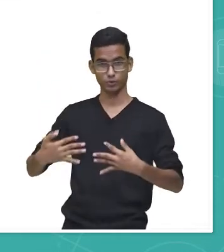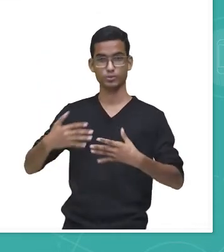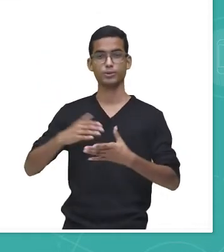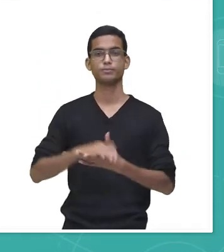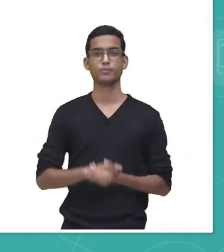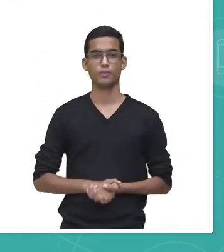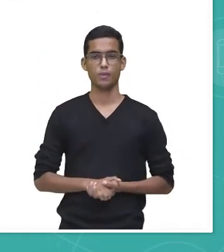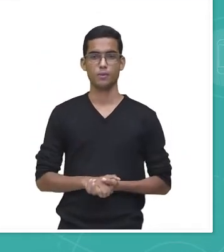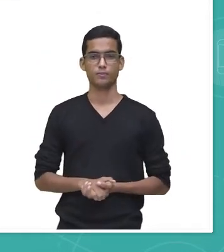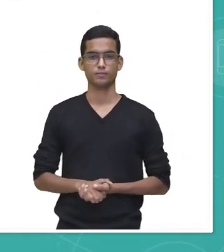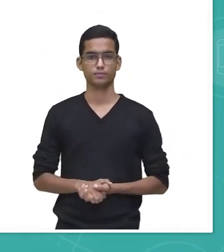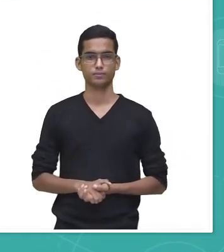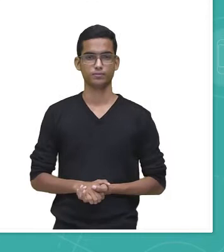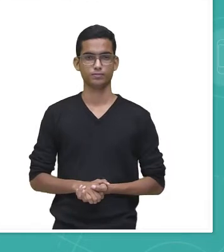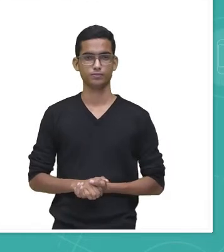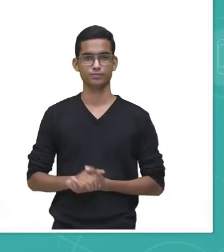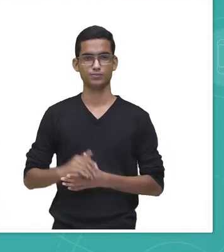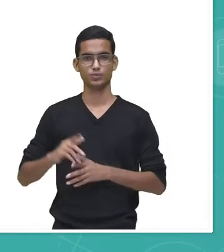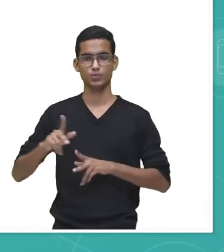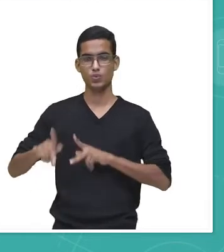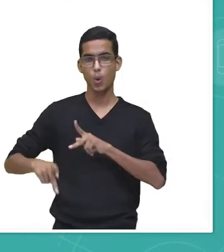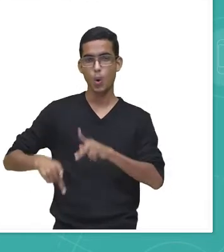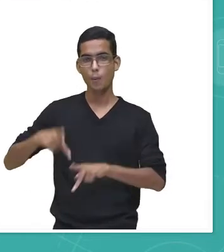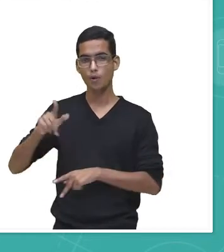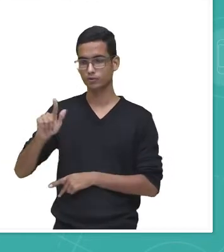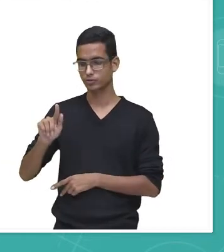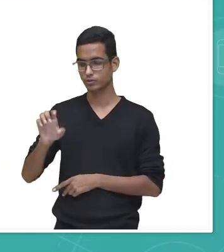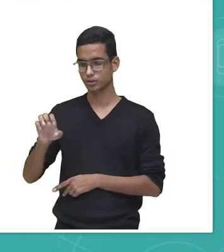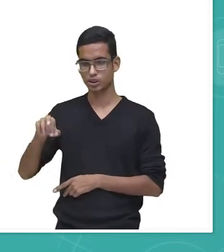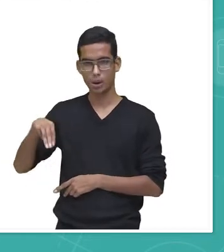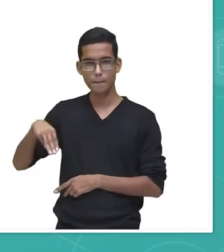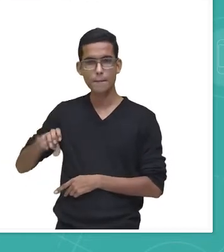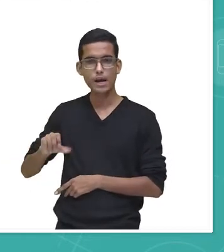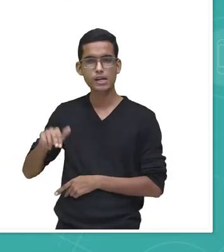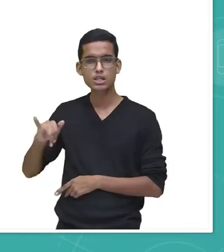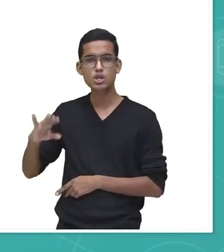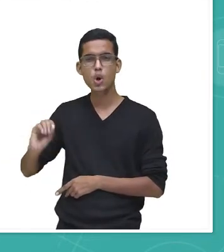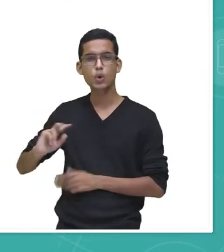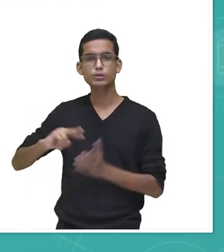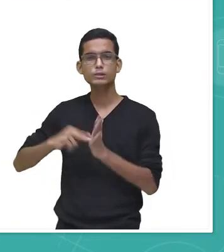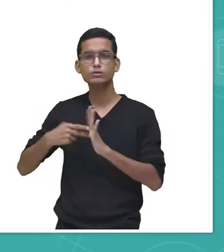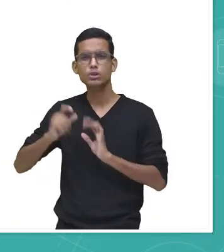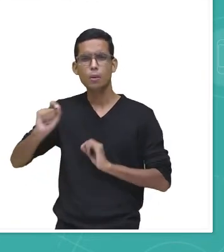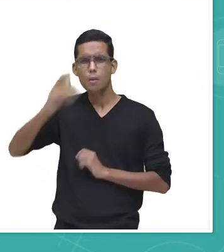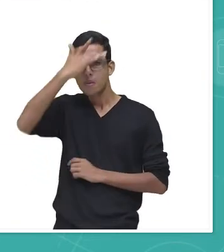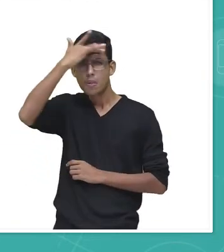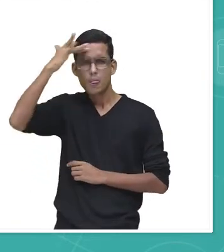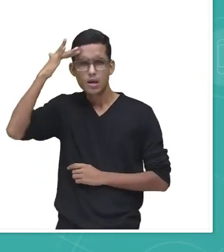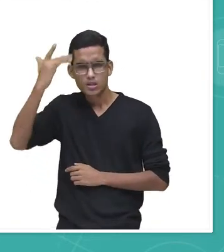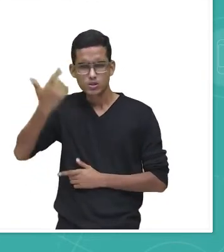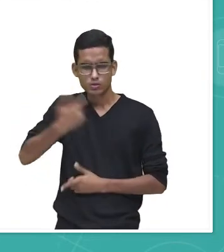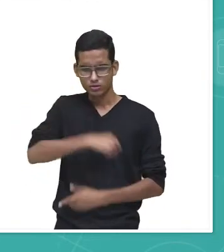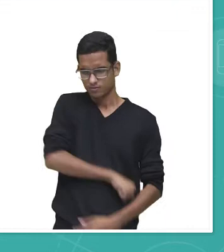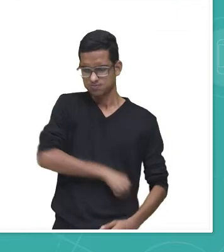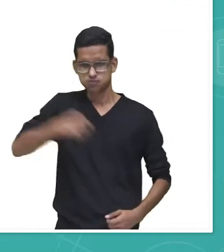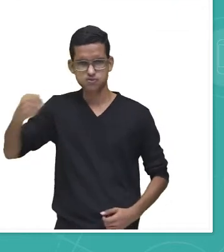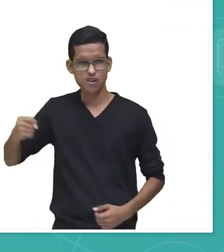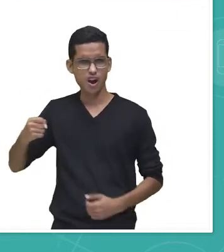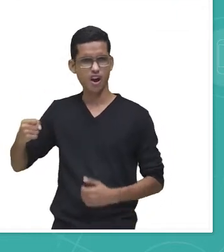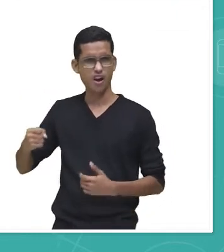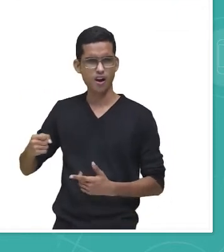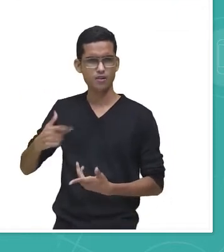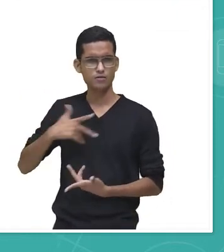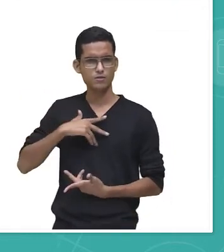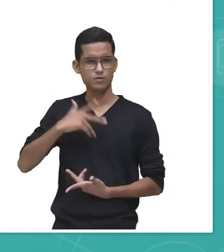bem, os povos germânicos, eles eram os bárbaros, lembram disso? Bárbaro, aqueles que eram diferentes, que não falavam